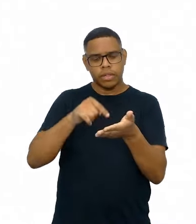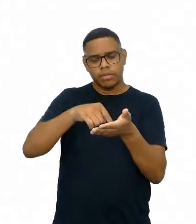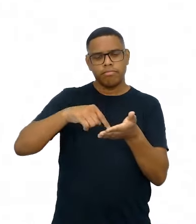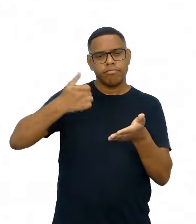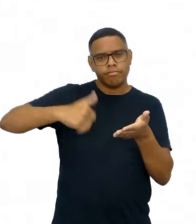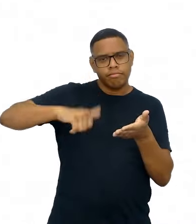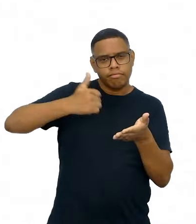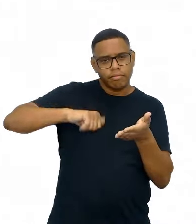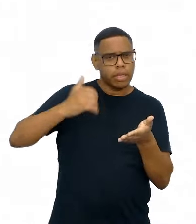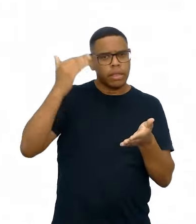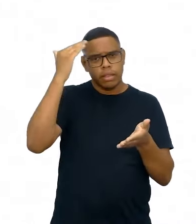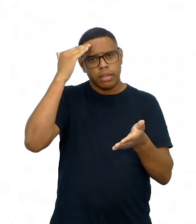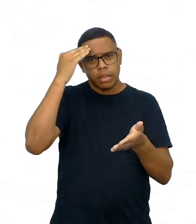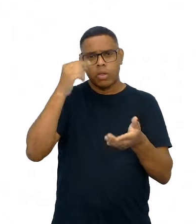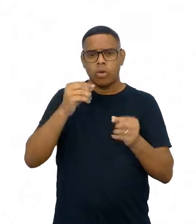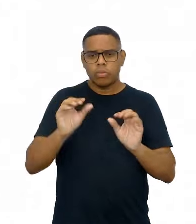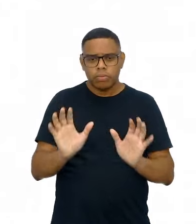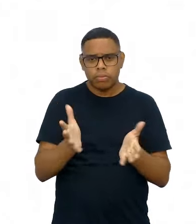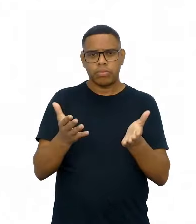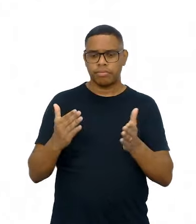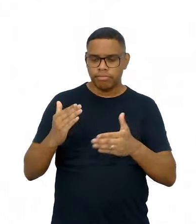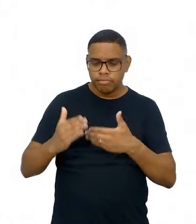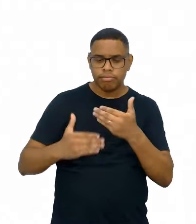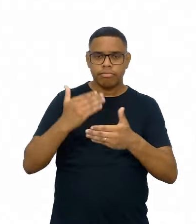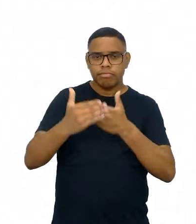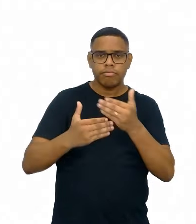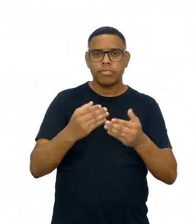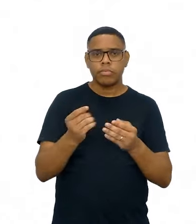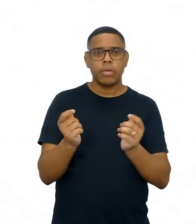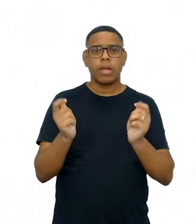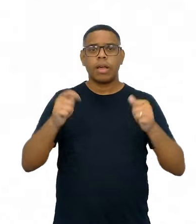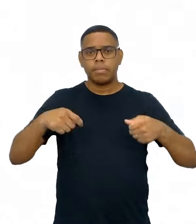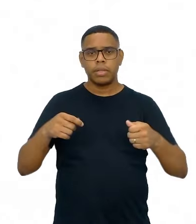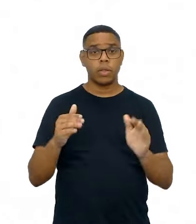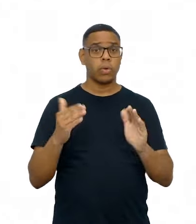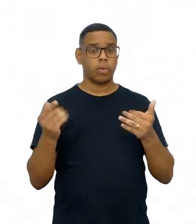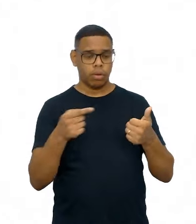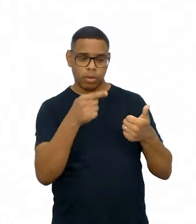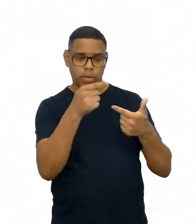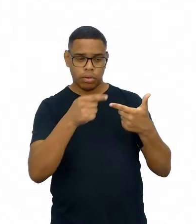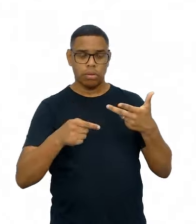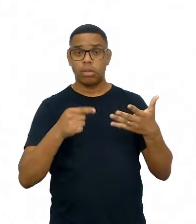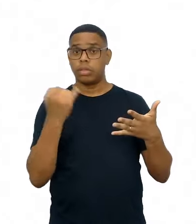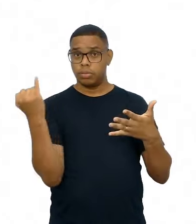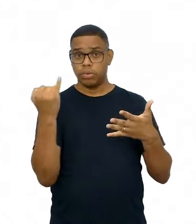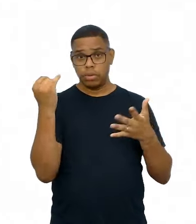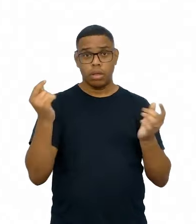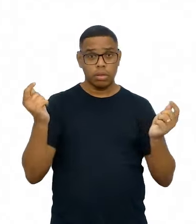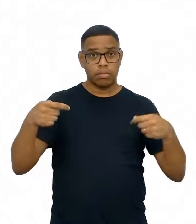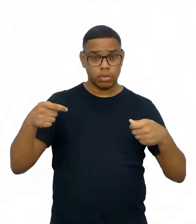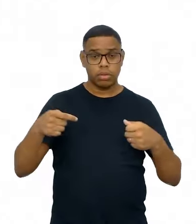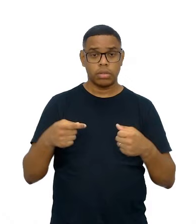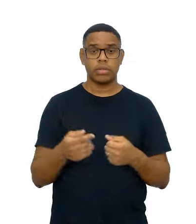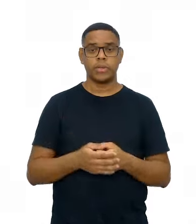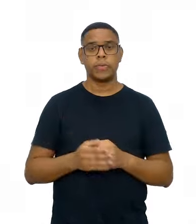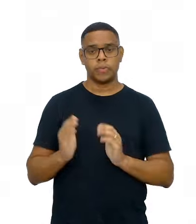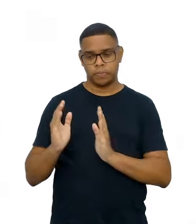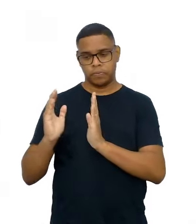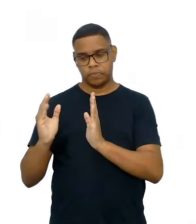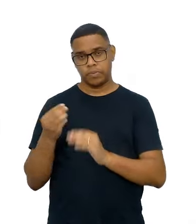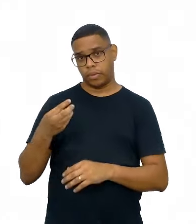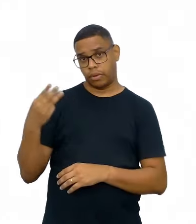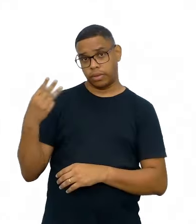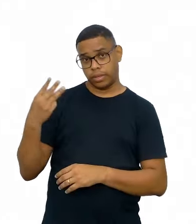essenciais. E, finalmente, no terceiro, nós traremos algumas sugestões para o trabalho didático